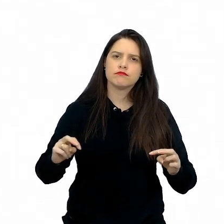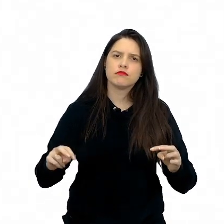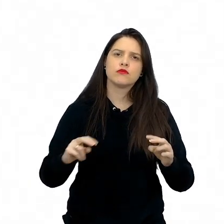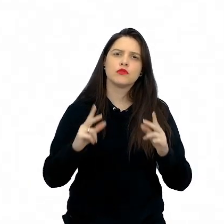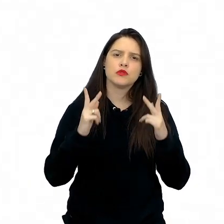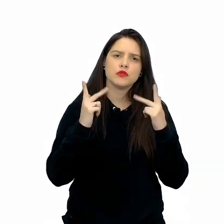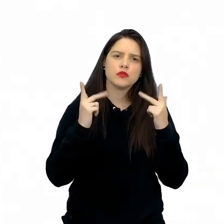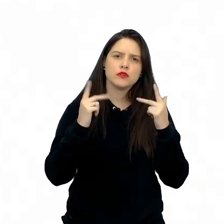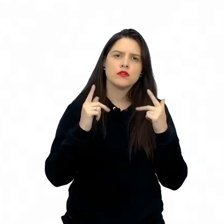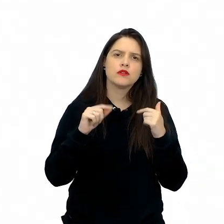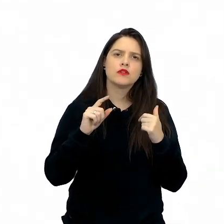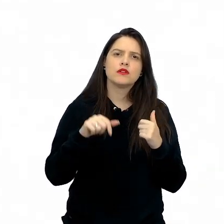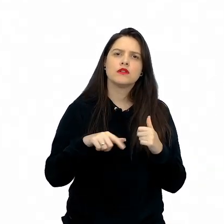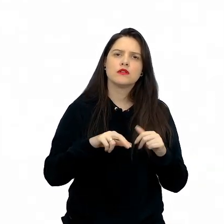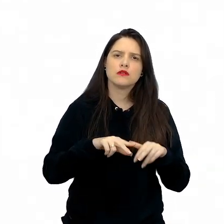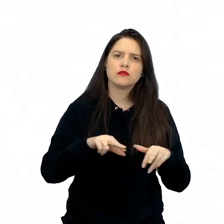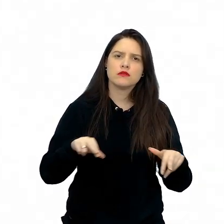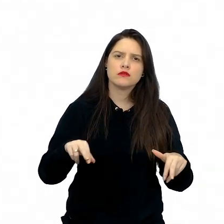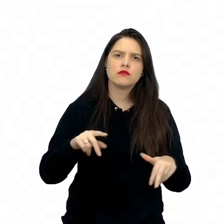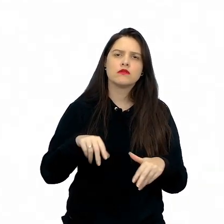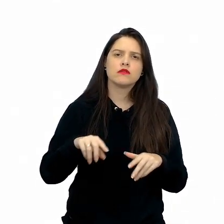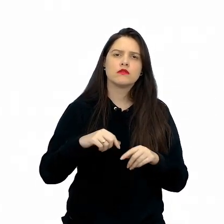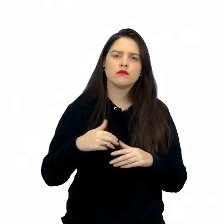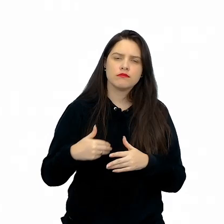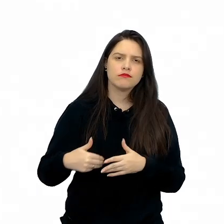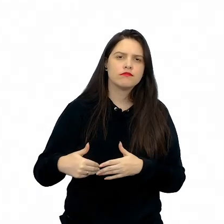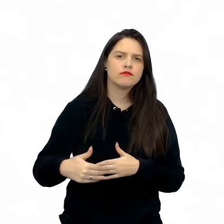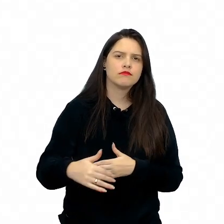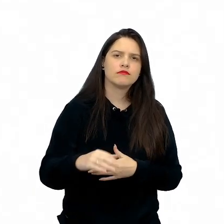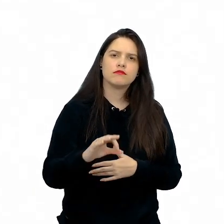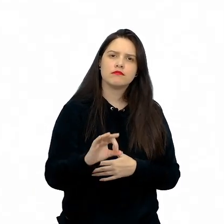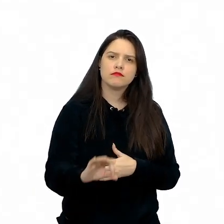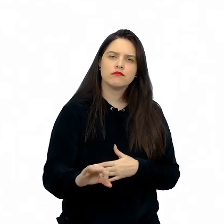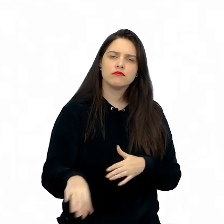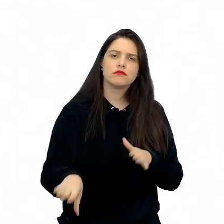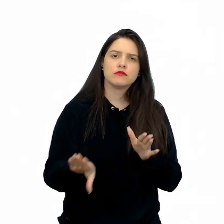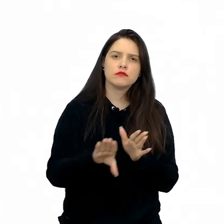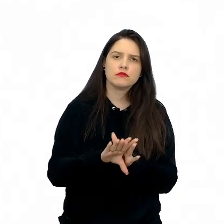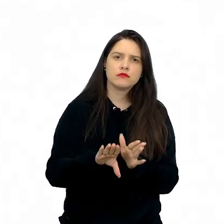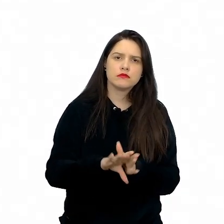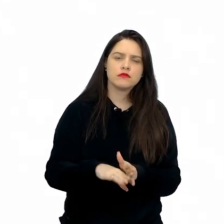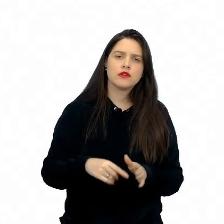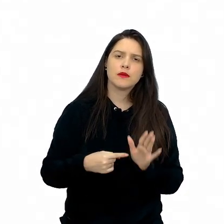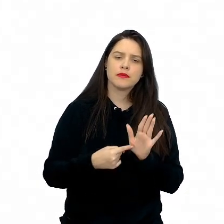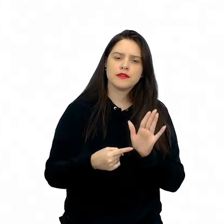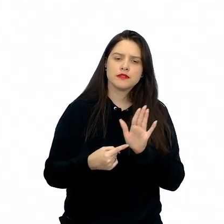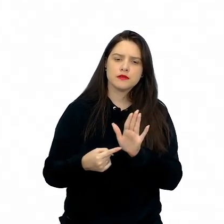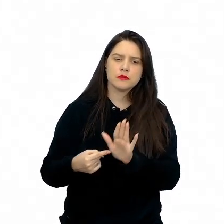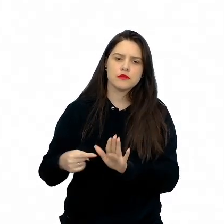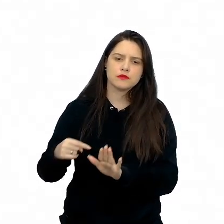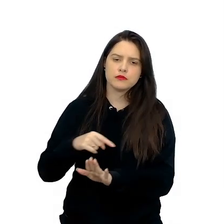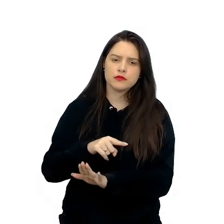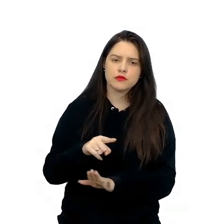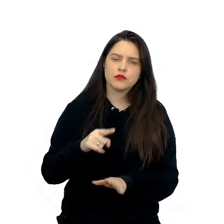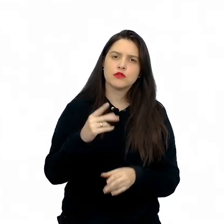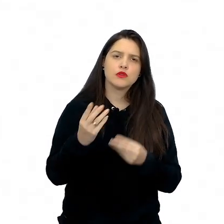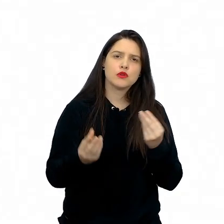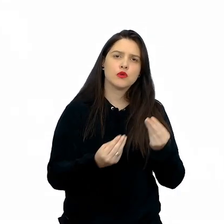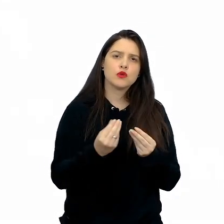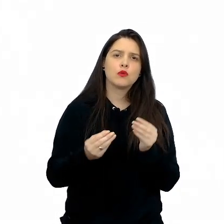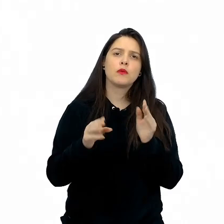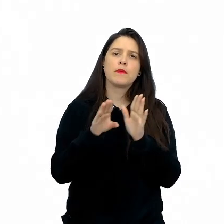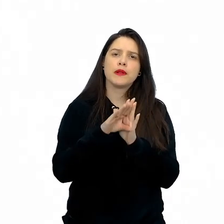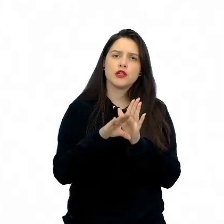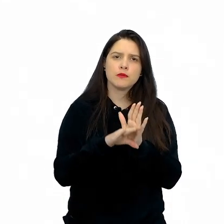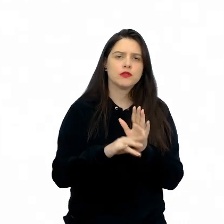né? Se é muito perto da hora da saída, quando eles chegam, a cabeça está mais fresquinha, tudo isso é